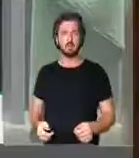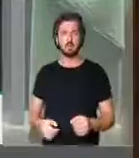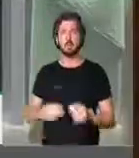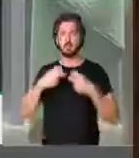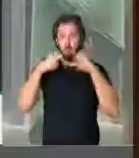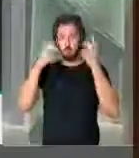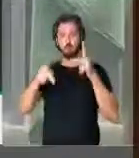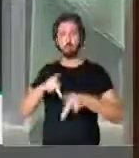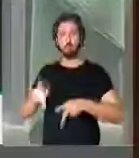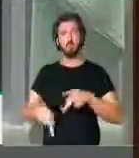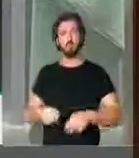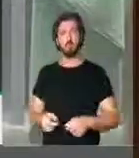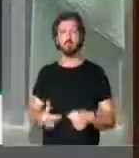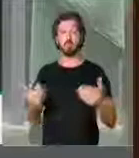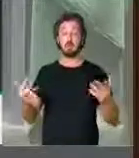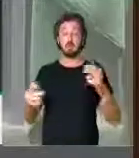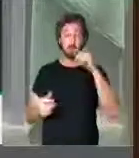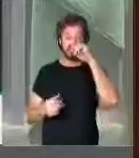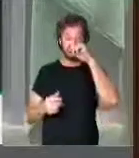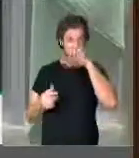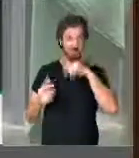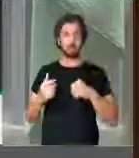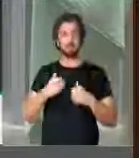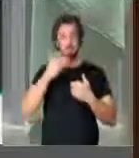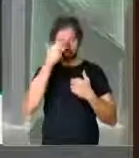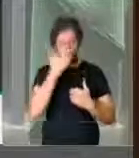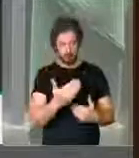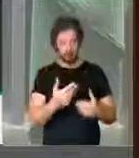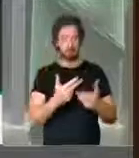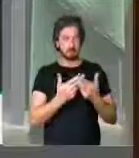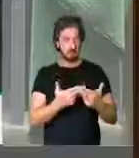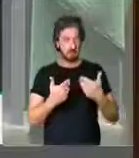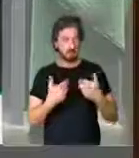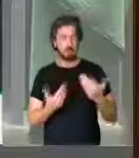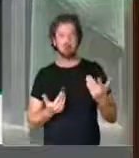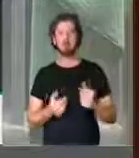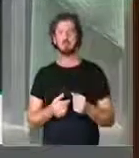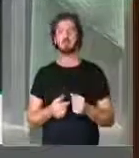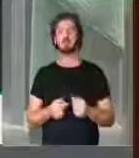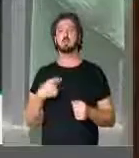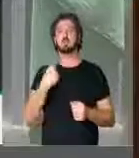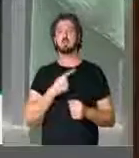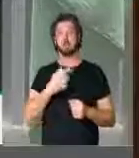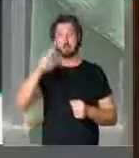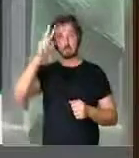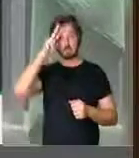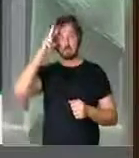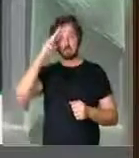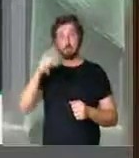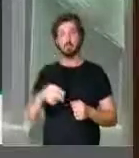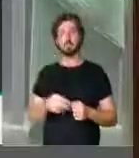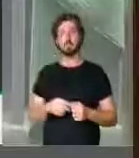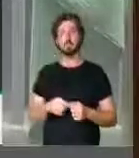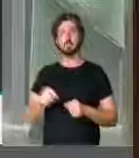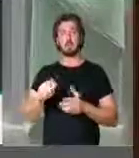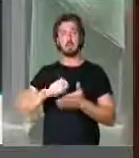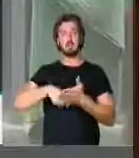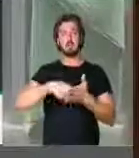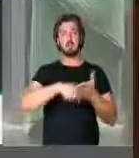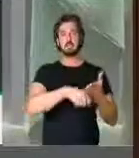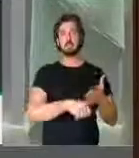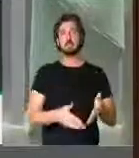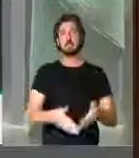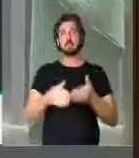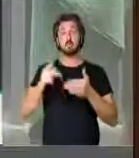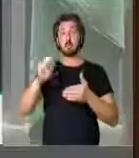envergonharam o povo brasileiro. Então, senhor presidente, eu quero aqui lhe agradecer já a paciência e dizer que estamos, a partir de segunda-feira, colhendo as assinaturas